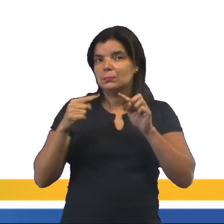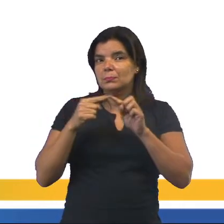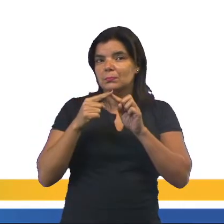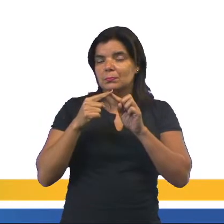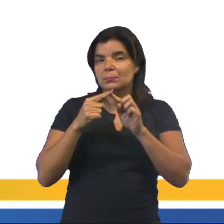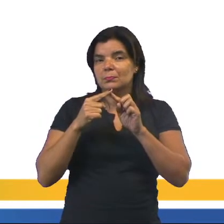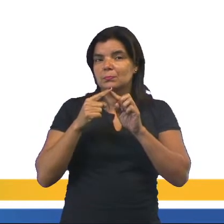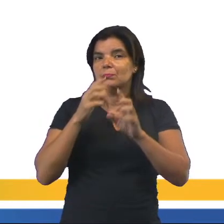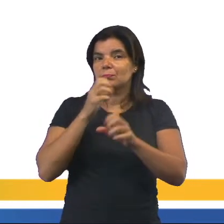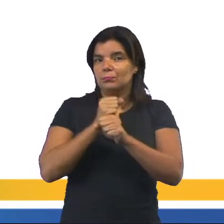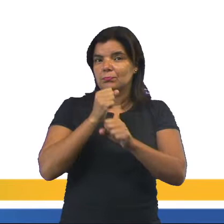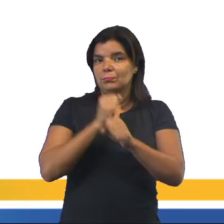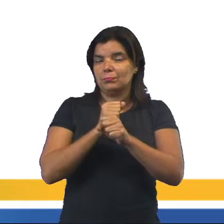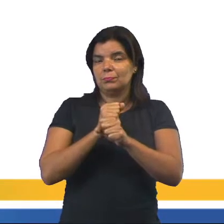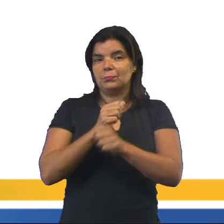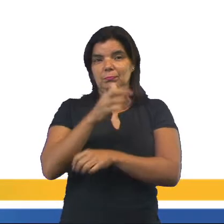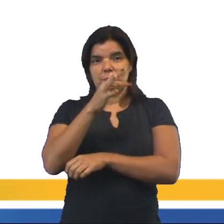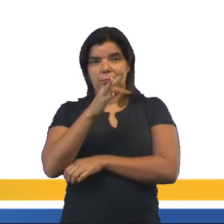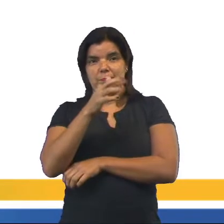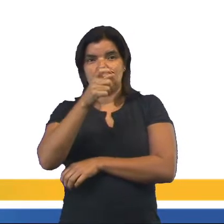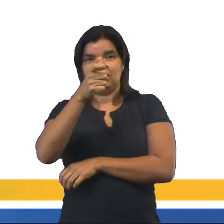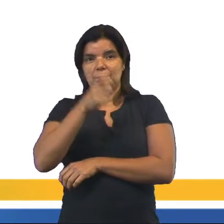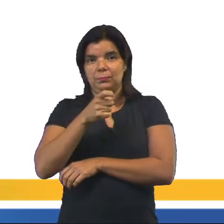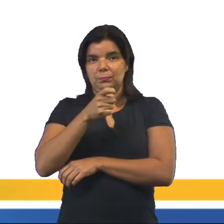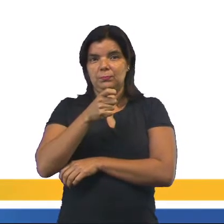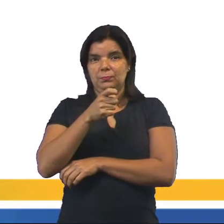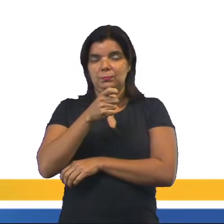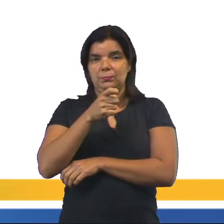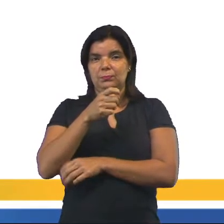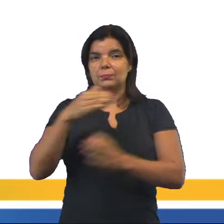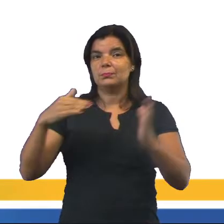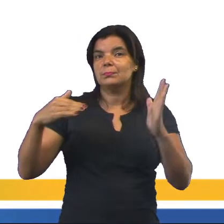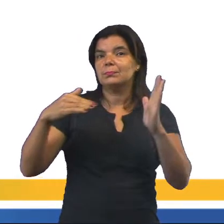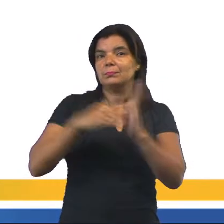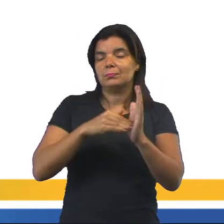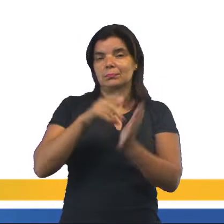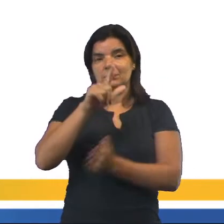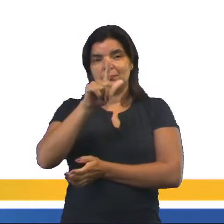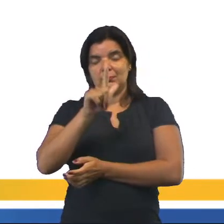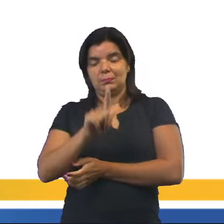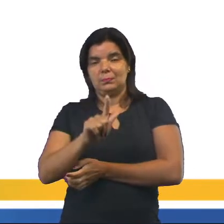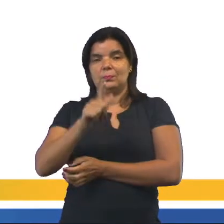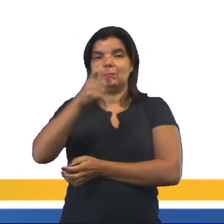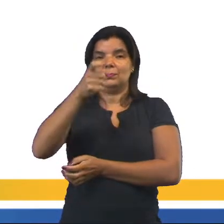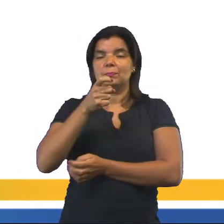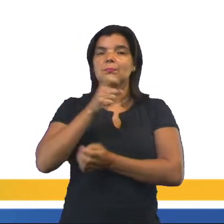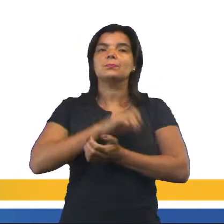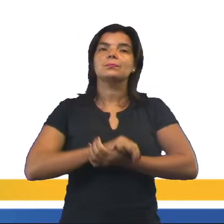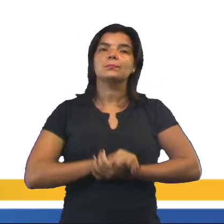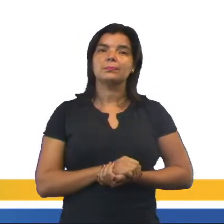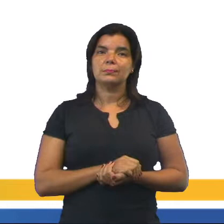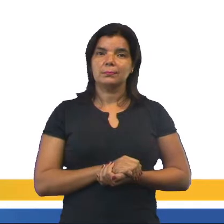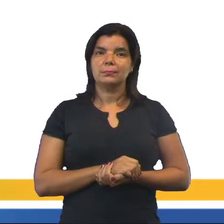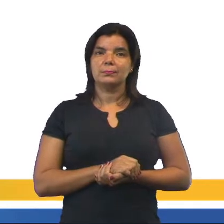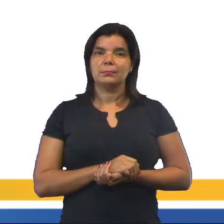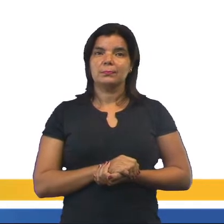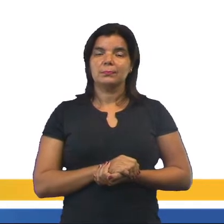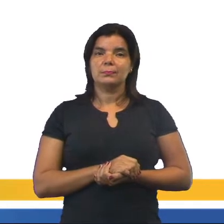essa identidade é desenvolver f de x até chegar o g de